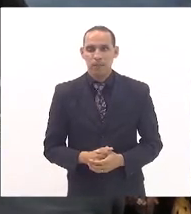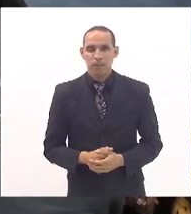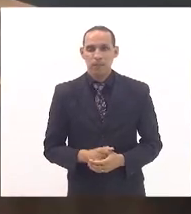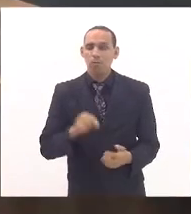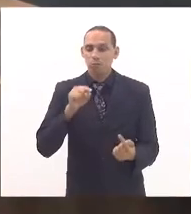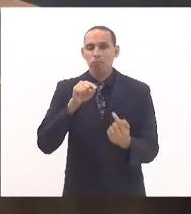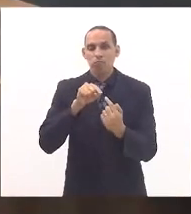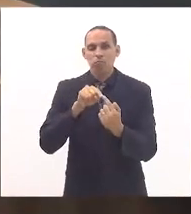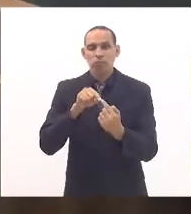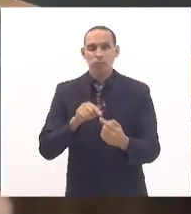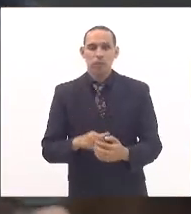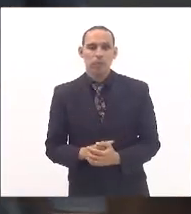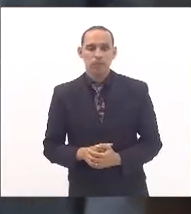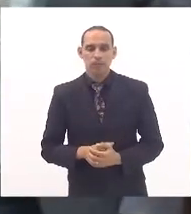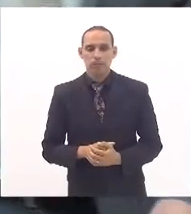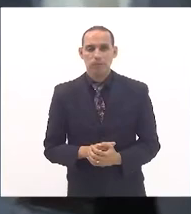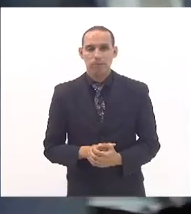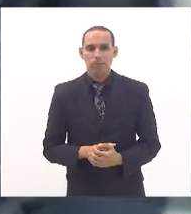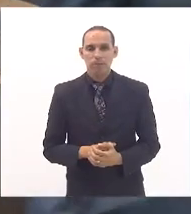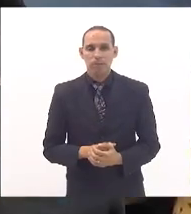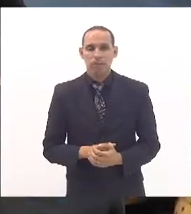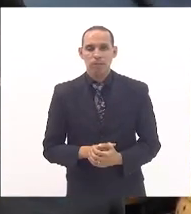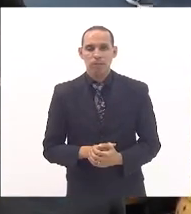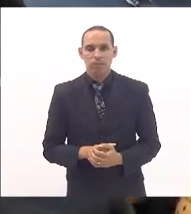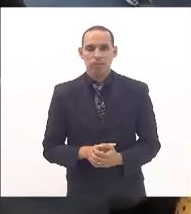Parecer favorável.